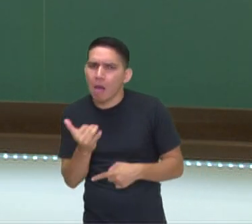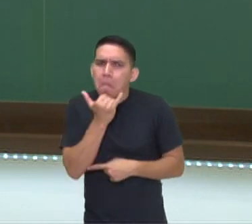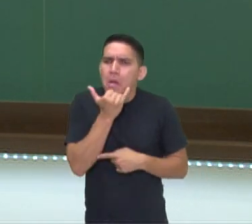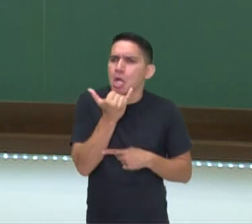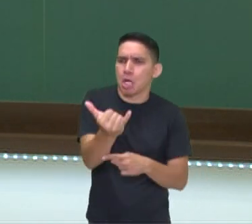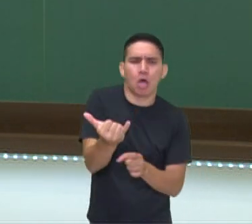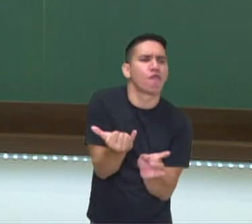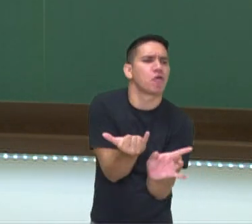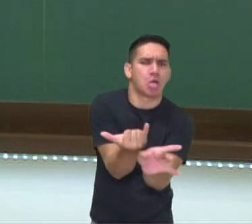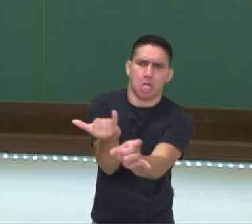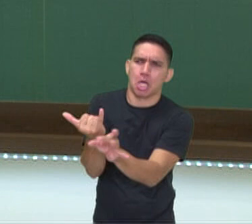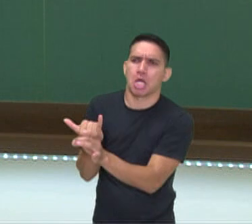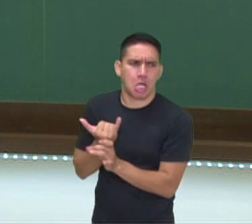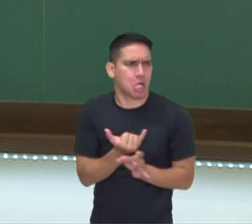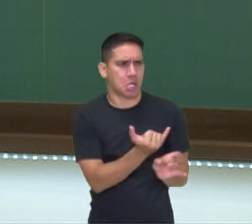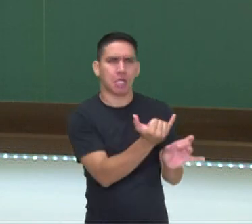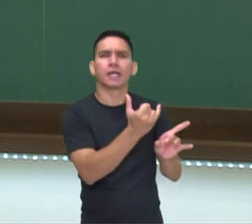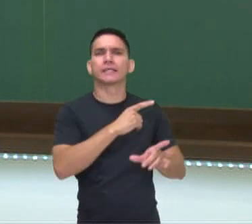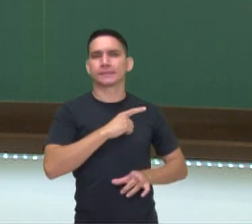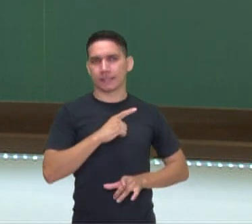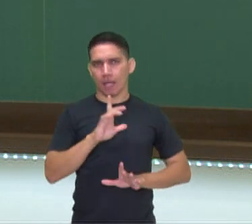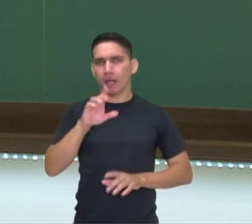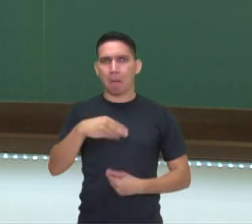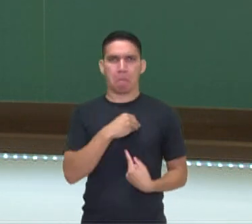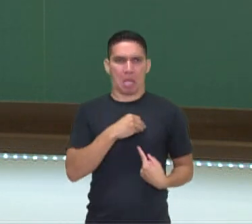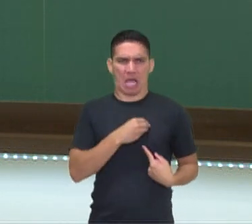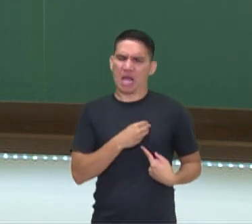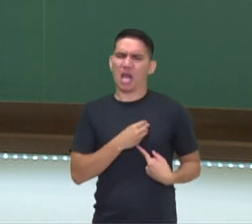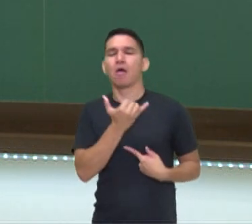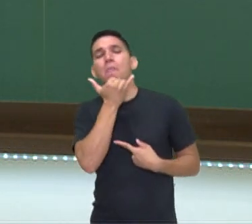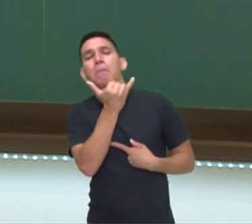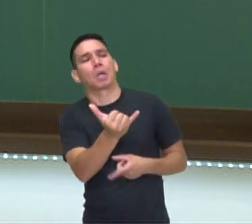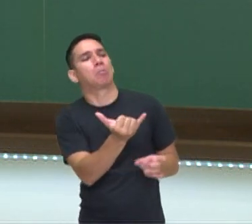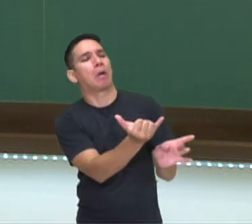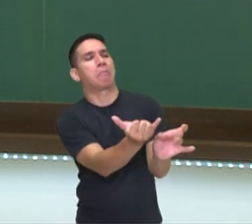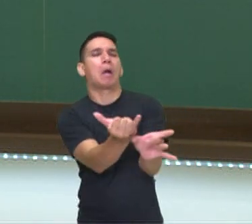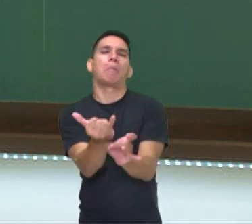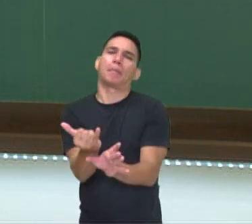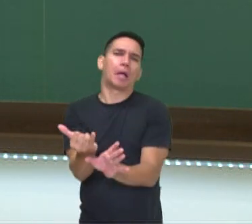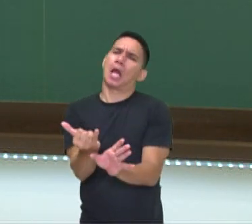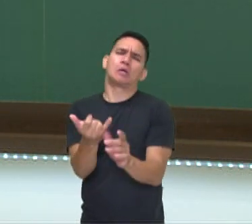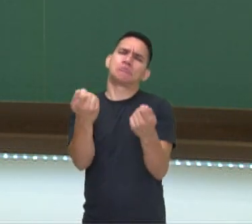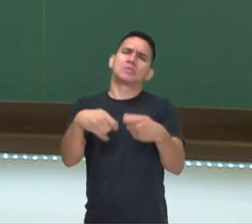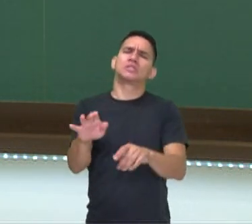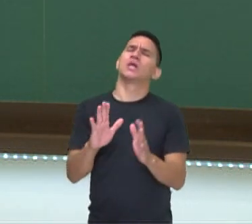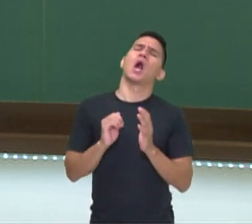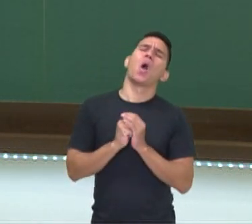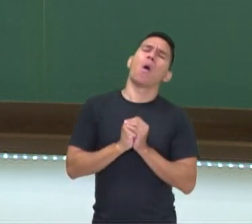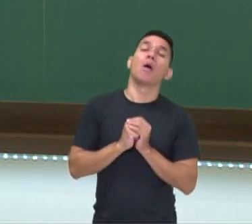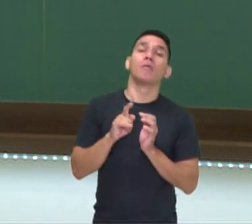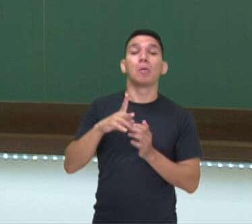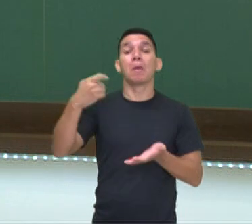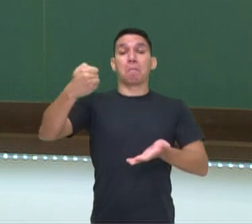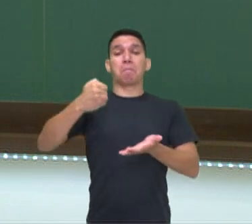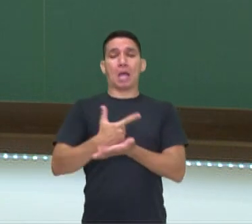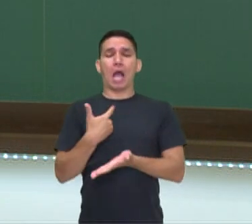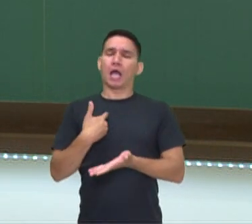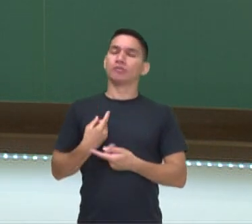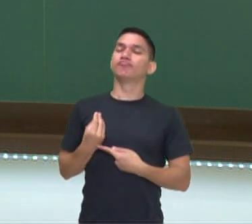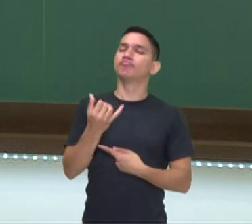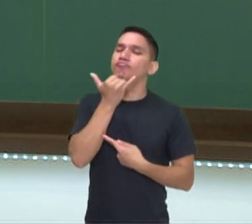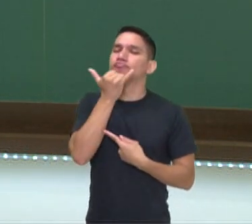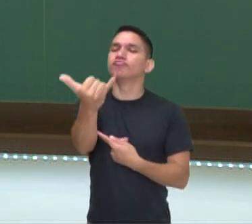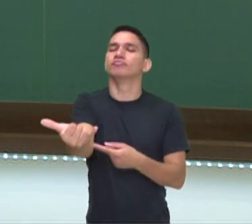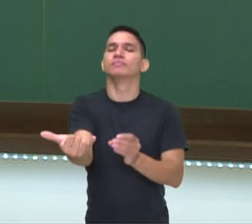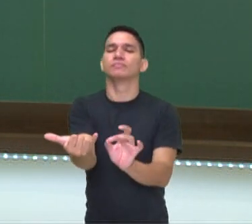perdões, né? Absorção de pecados. Isso é, você está lá, cometeu um pecado, você não vai rezar. Você vai pagar para você ser absolvido. Isso